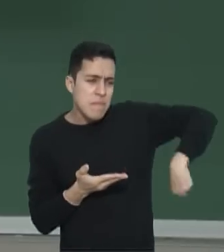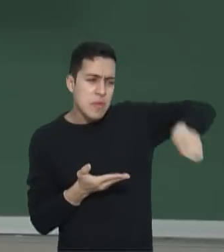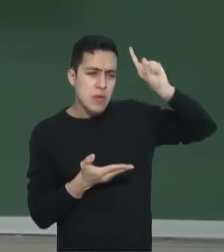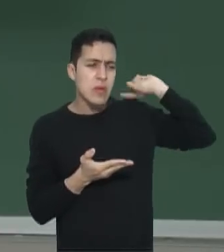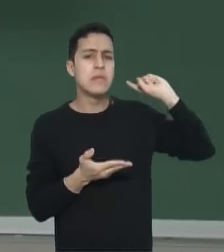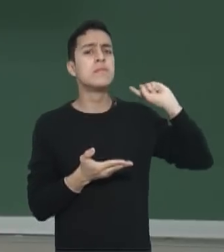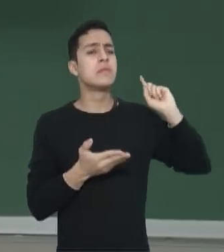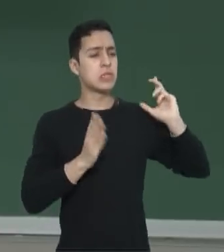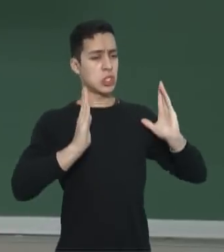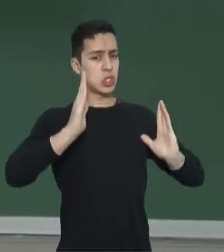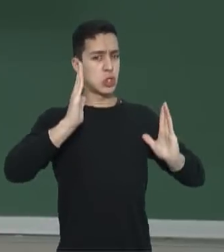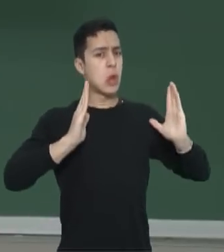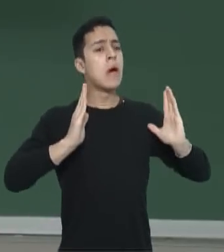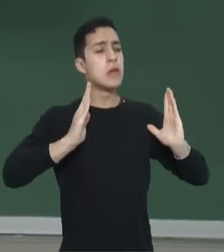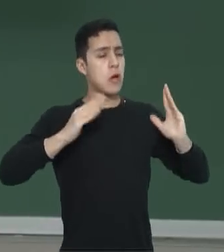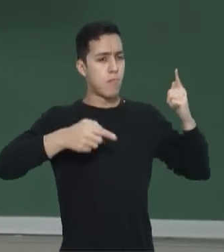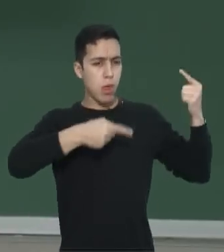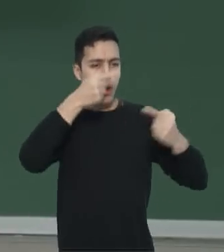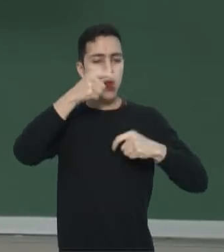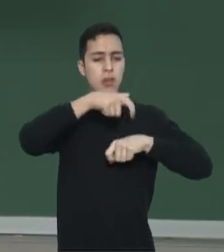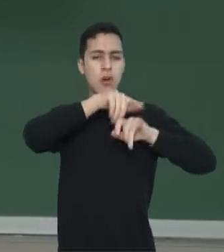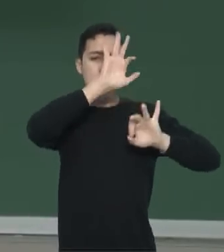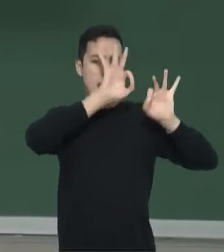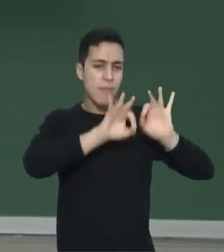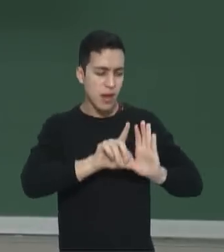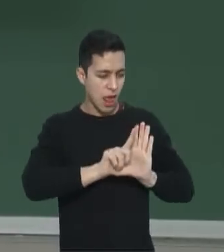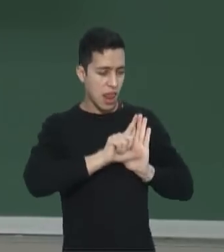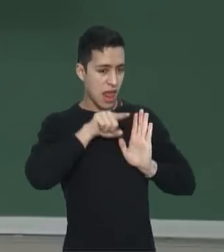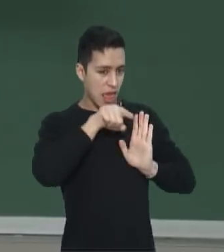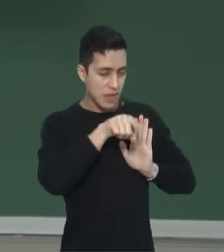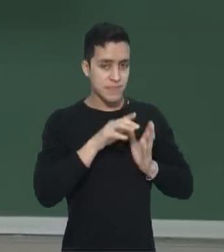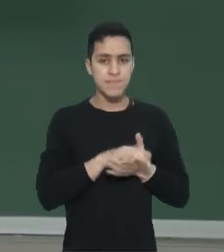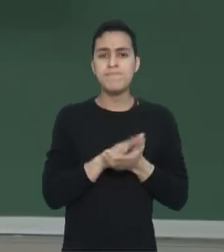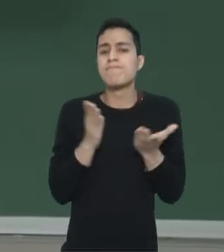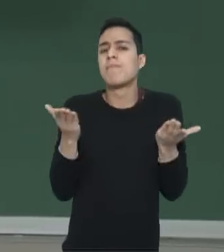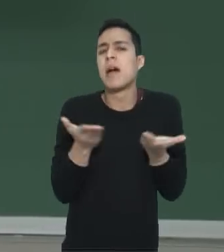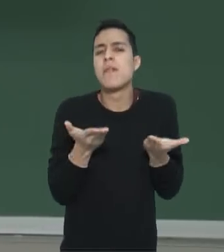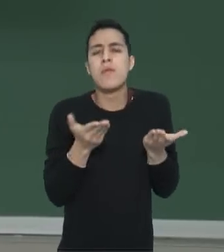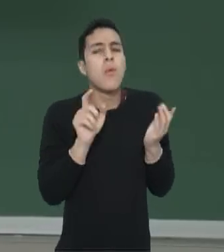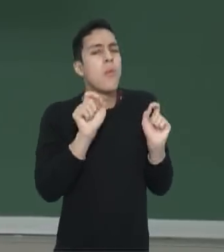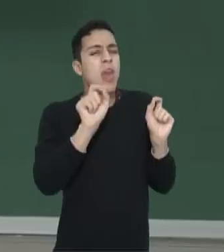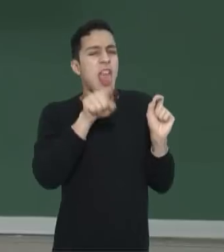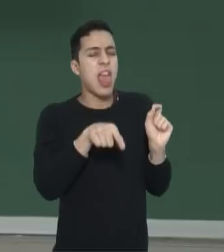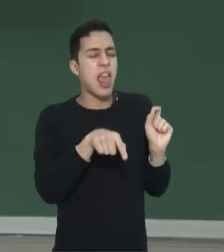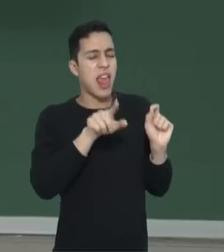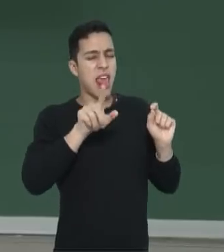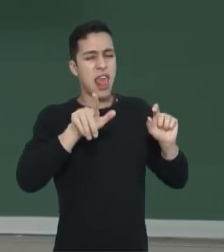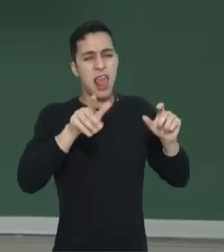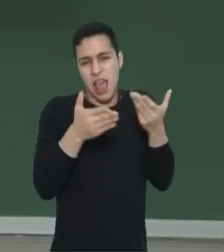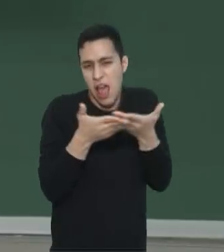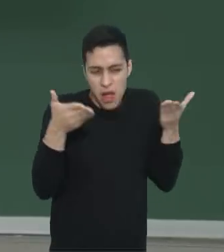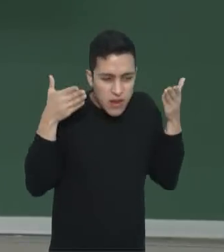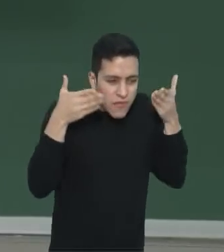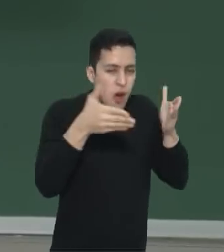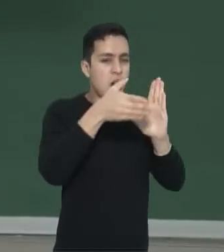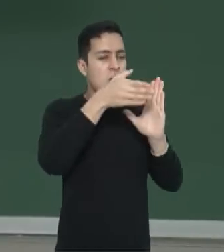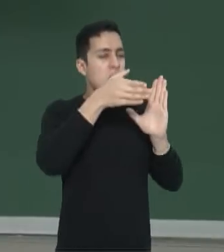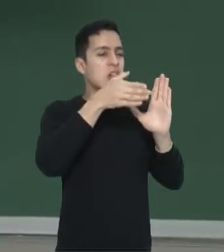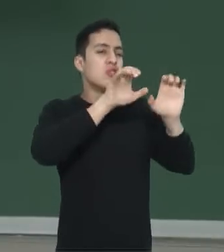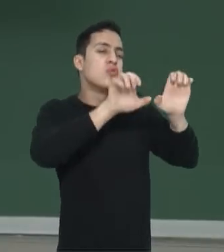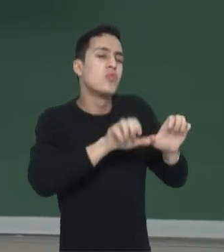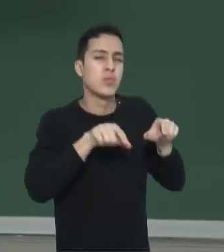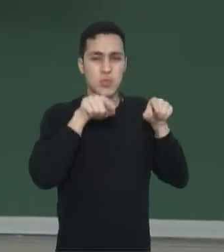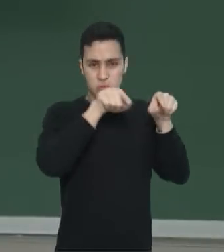a formação, a elaboração dessa lei, certo? Mas hoje o conteúdo é a estrutura dela. Vamos lá para a